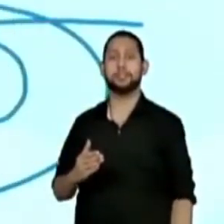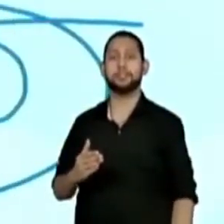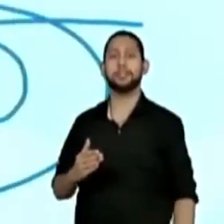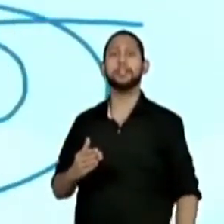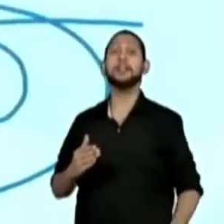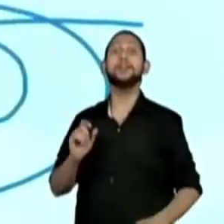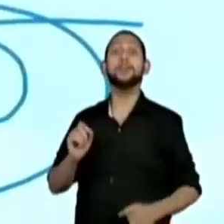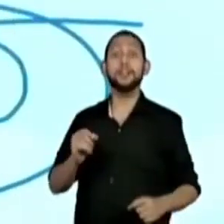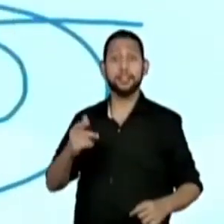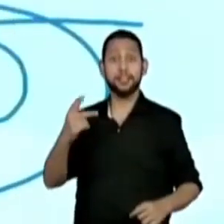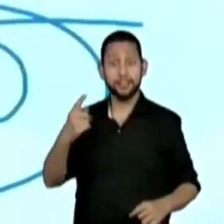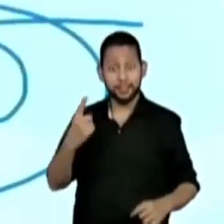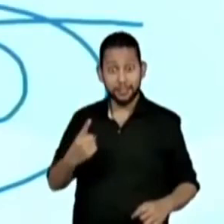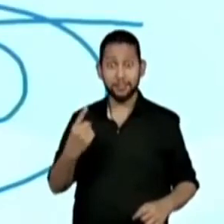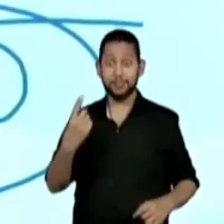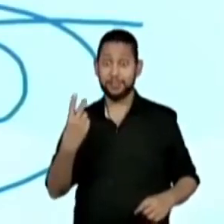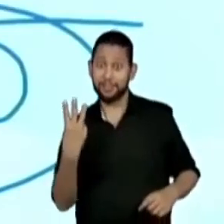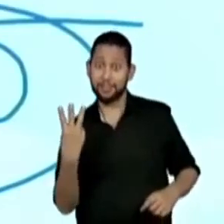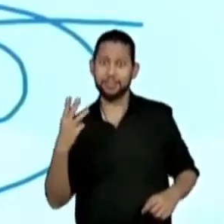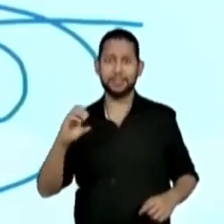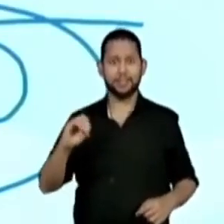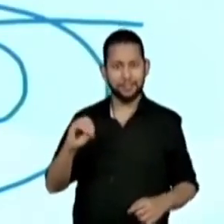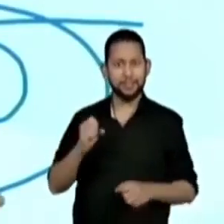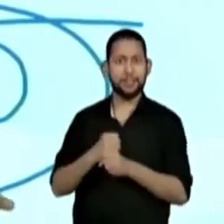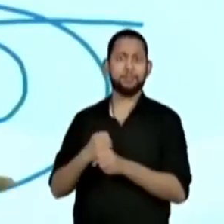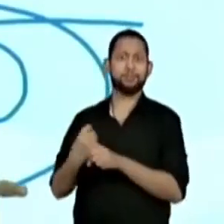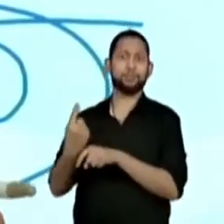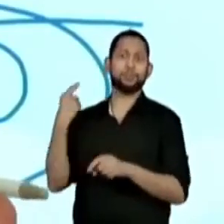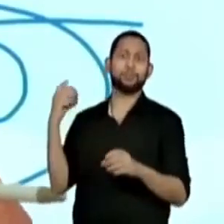100 30 anos